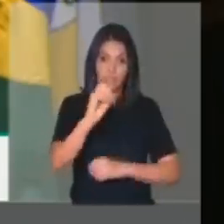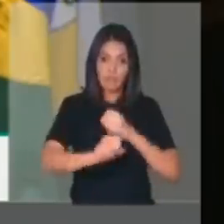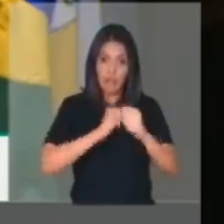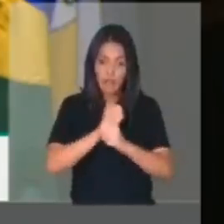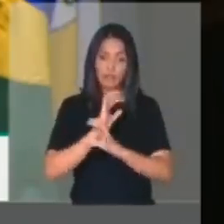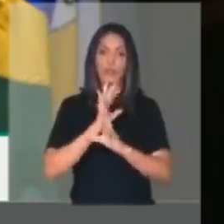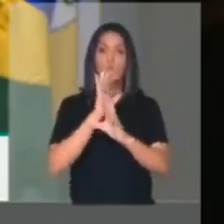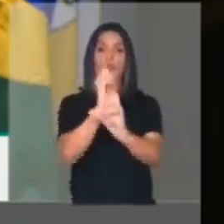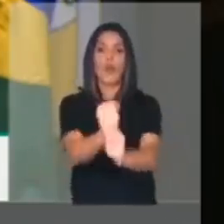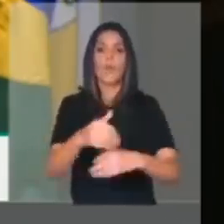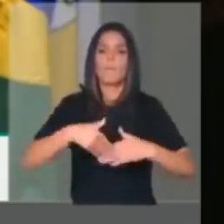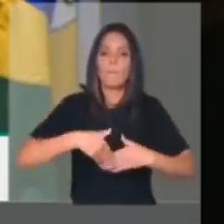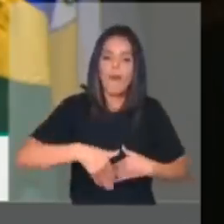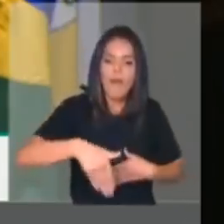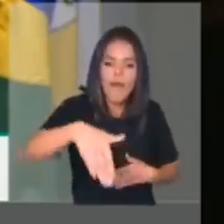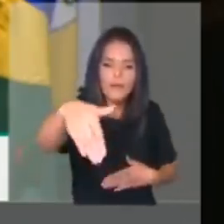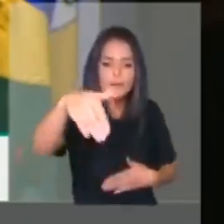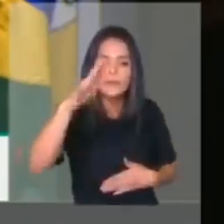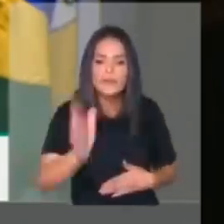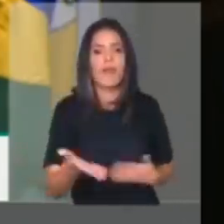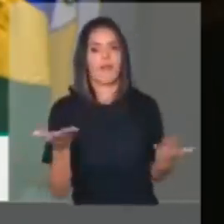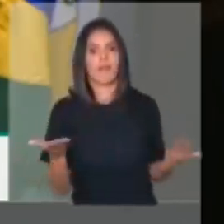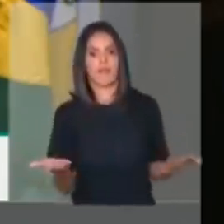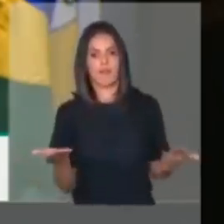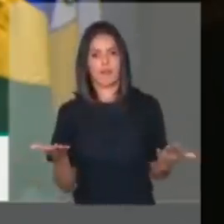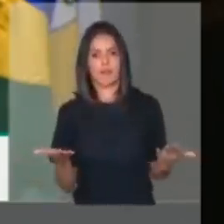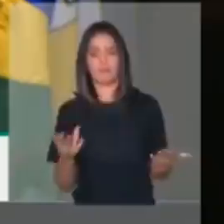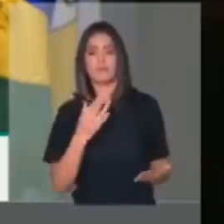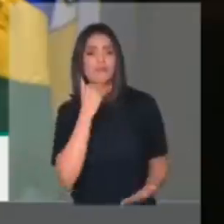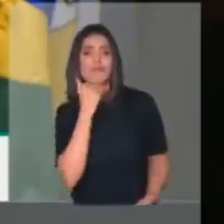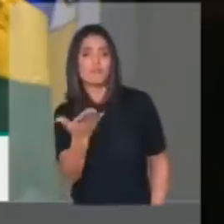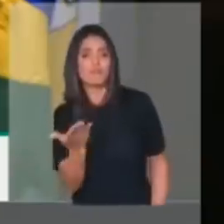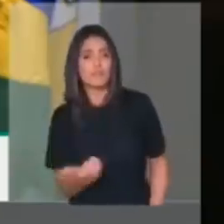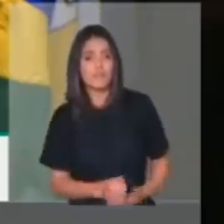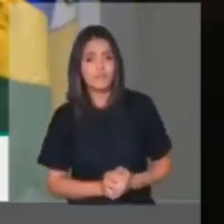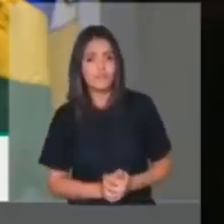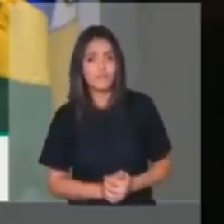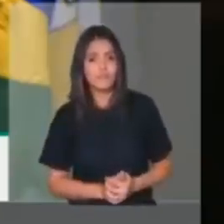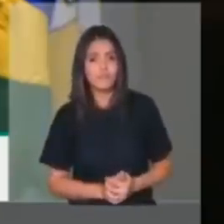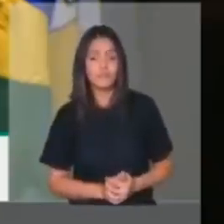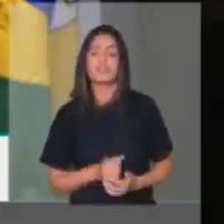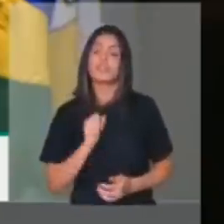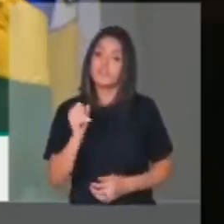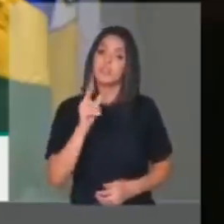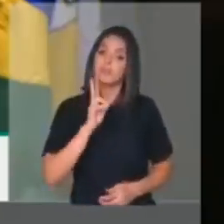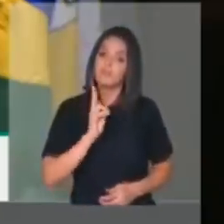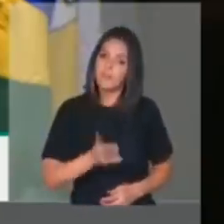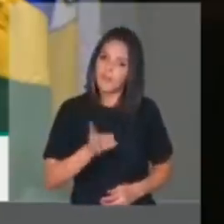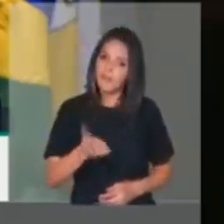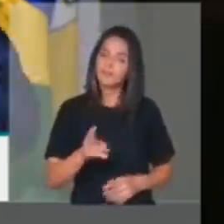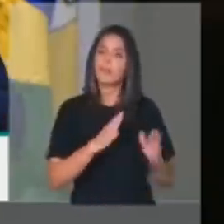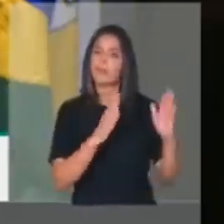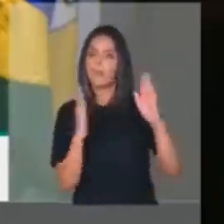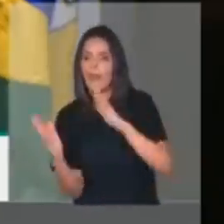10 anos de um prazo de 20 que já foi dado e que não adiantou. Enquanto a gente continuar dando